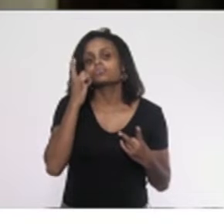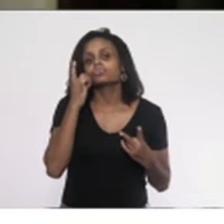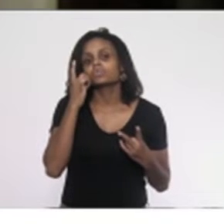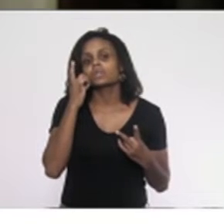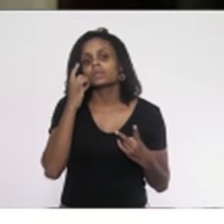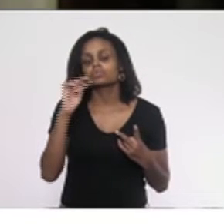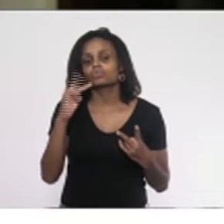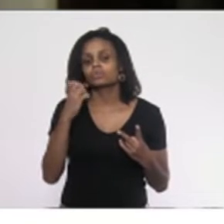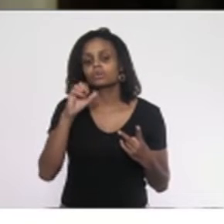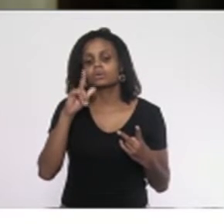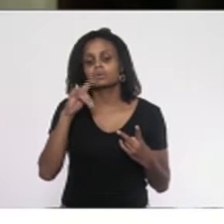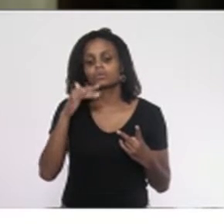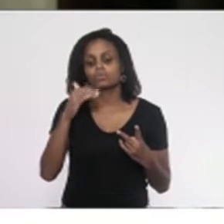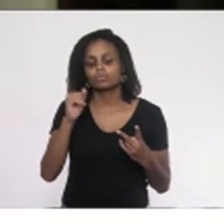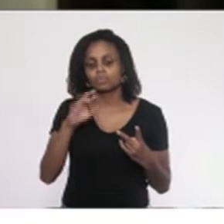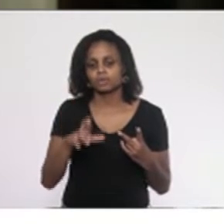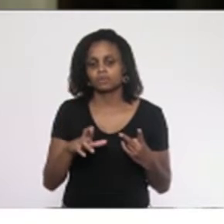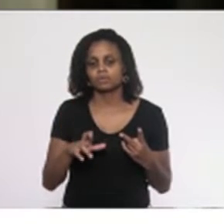deputado Eliomar.